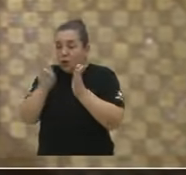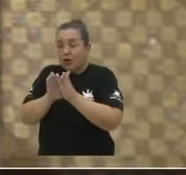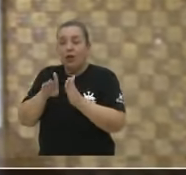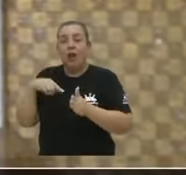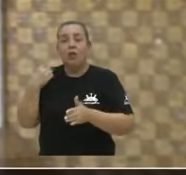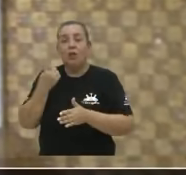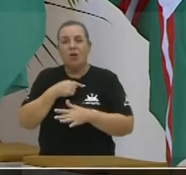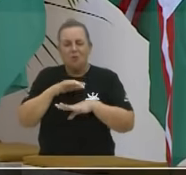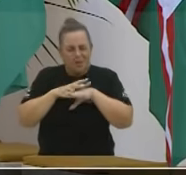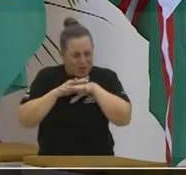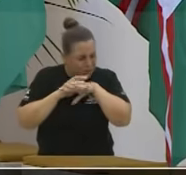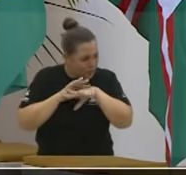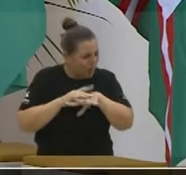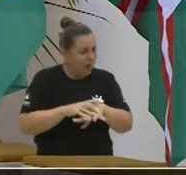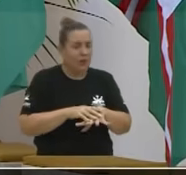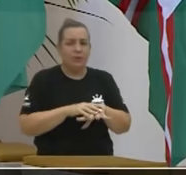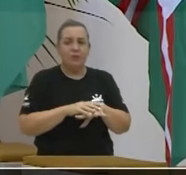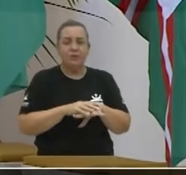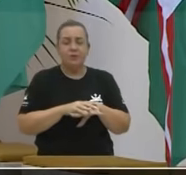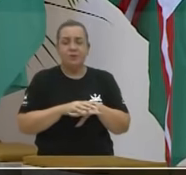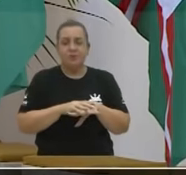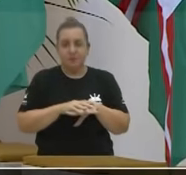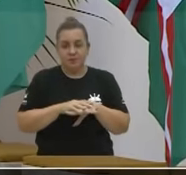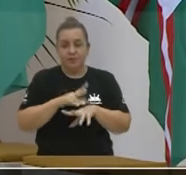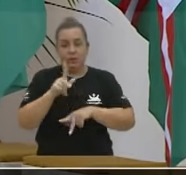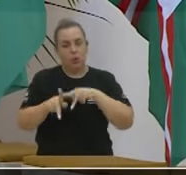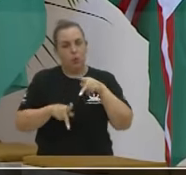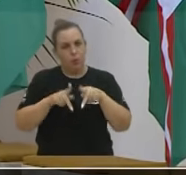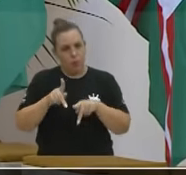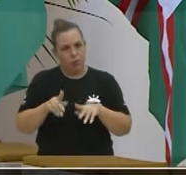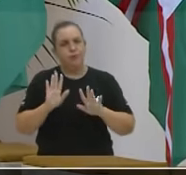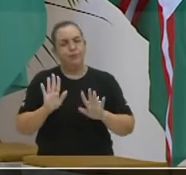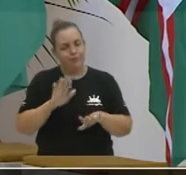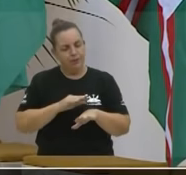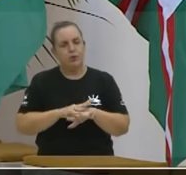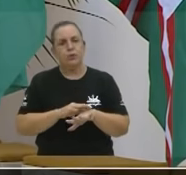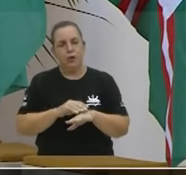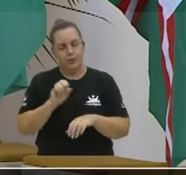nós machucado, e o povo está machucado,